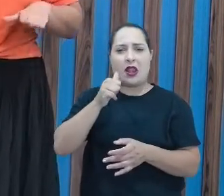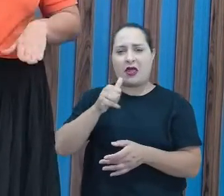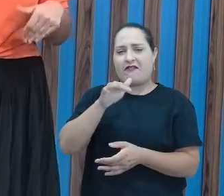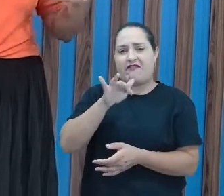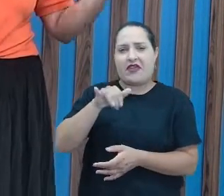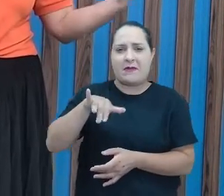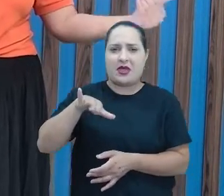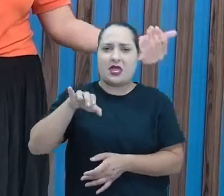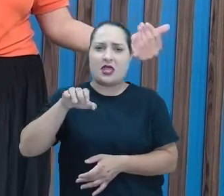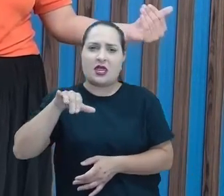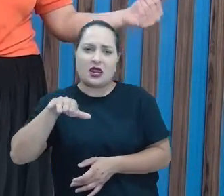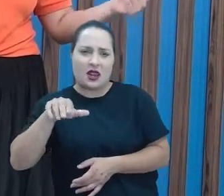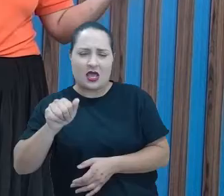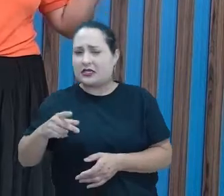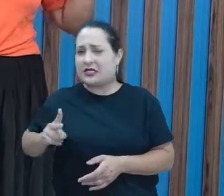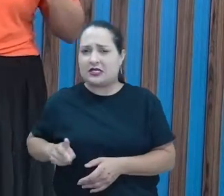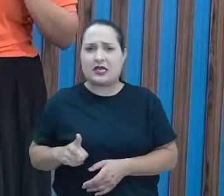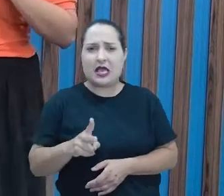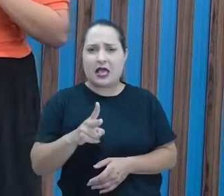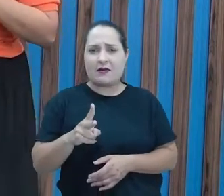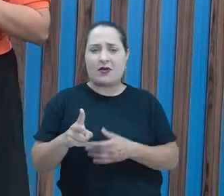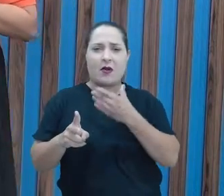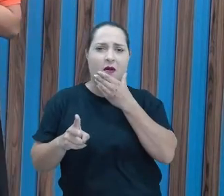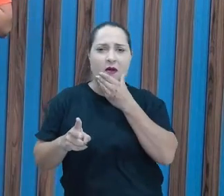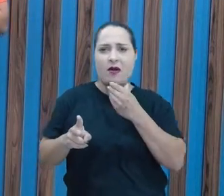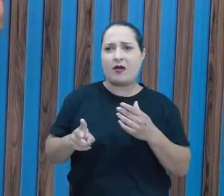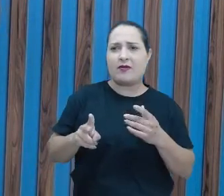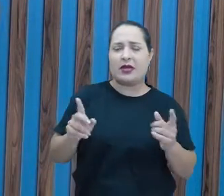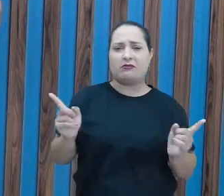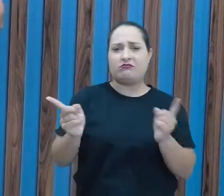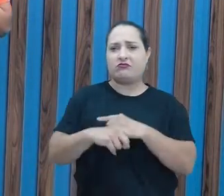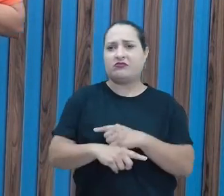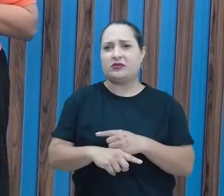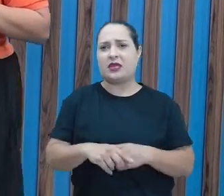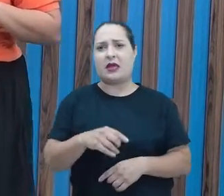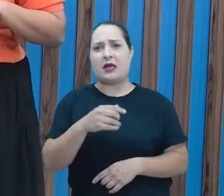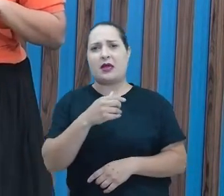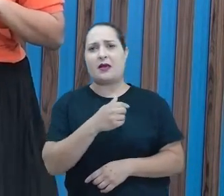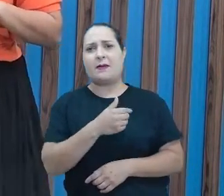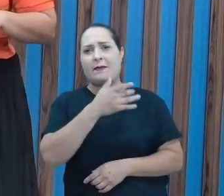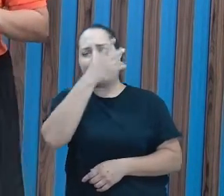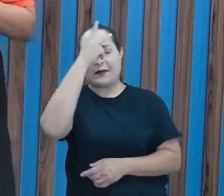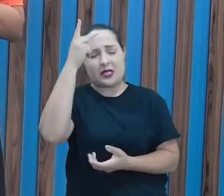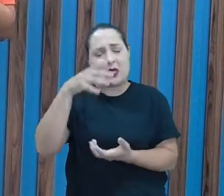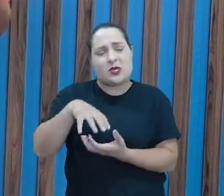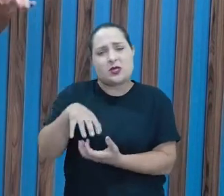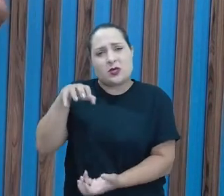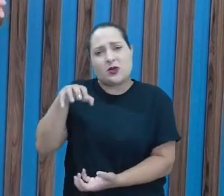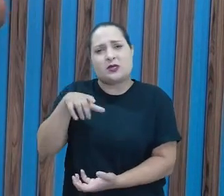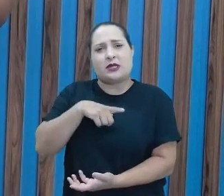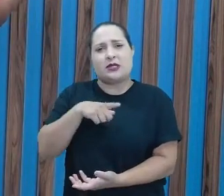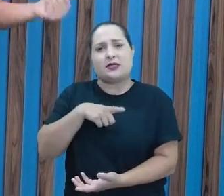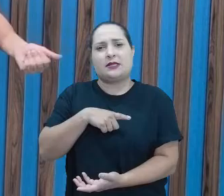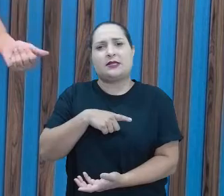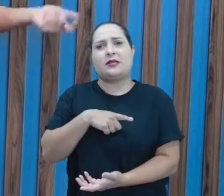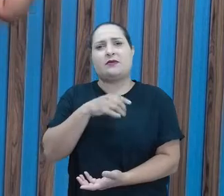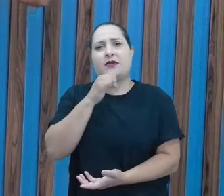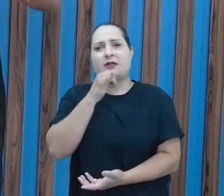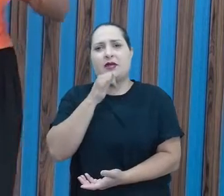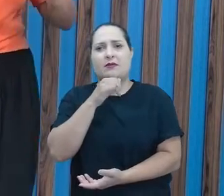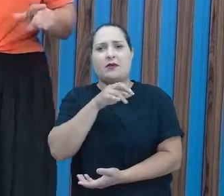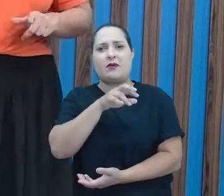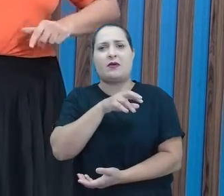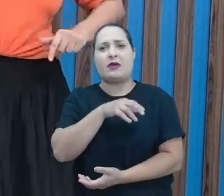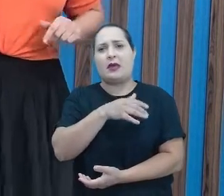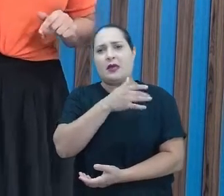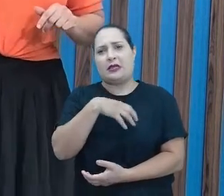homens trans são invisibilizados. A gente tem as pessoas idosas, que são sempre representadas como ranzinzas